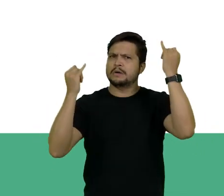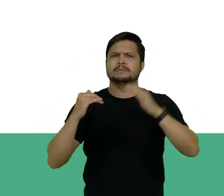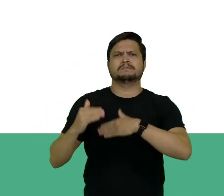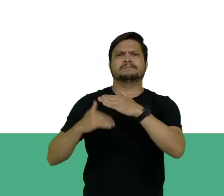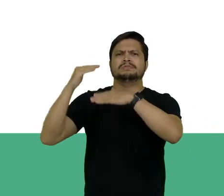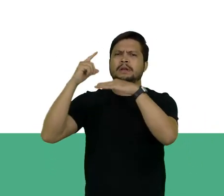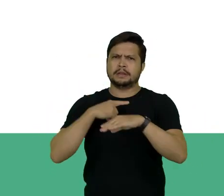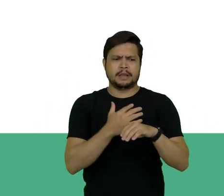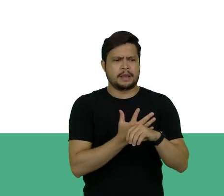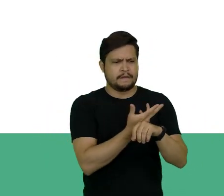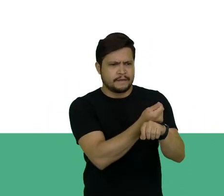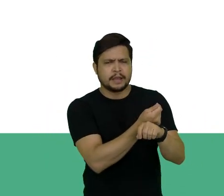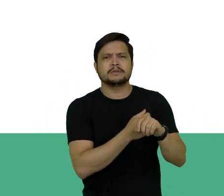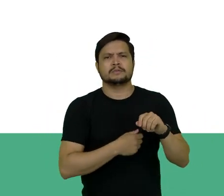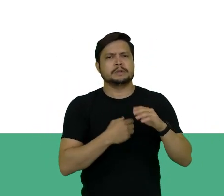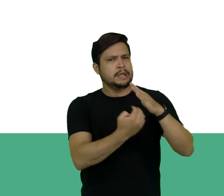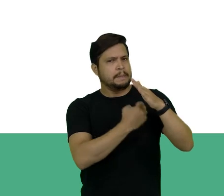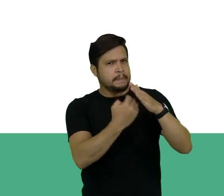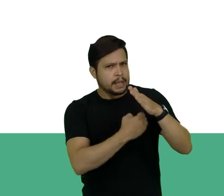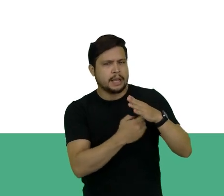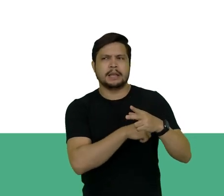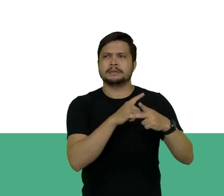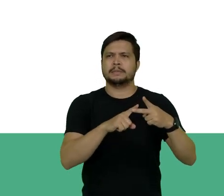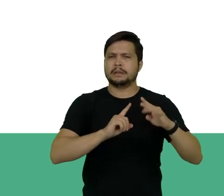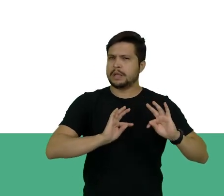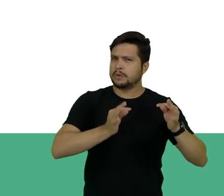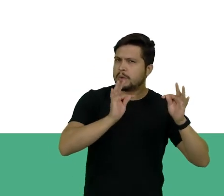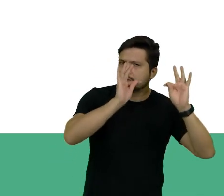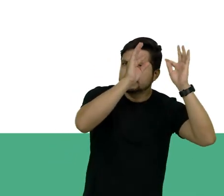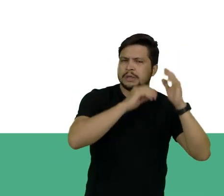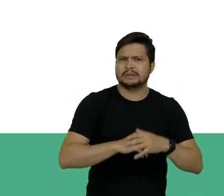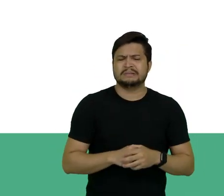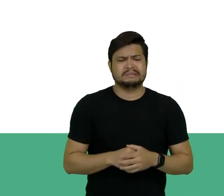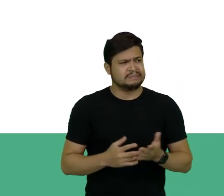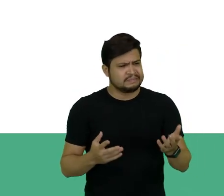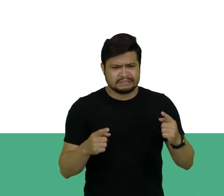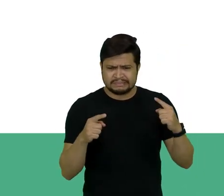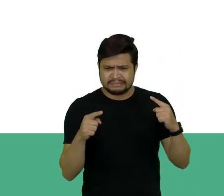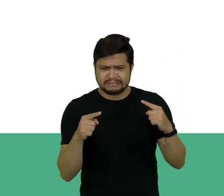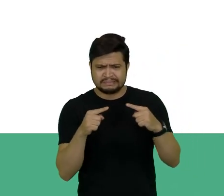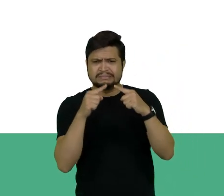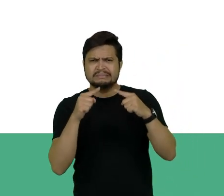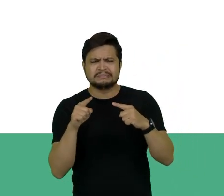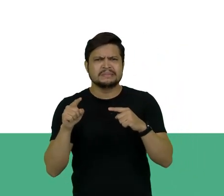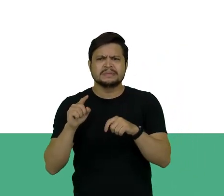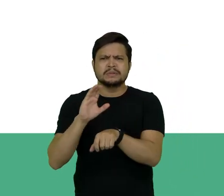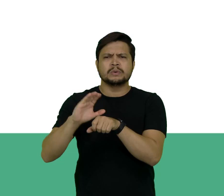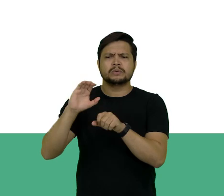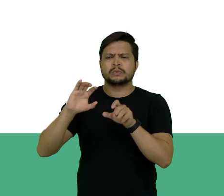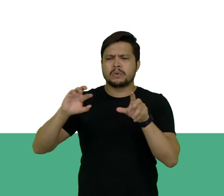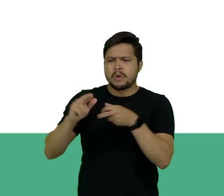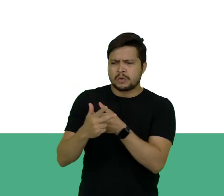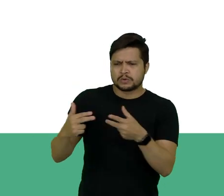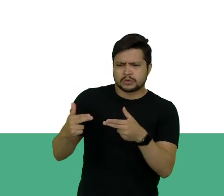vive vendo eventos de startup, de tecnologia. O que é que isso tem a ver com a zootecnia?